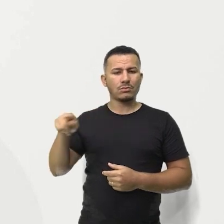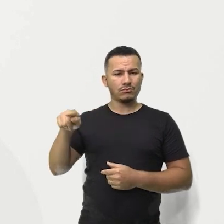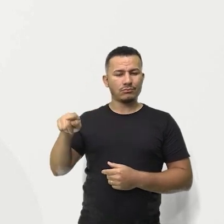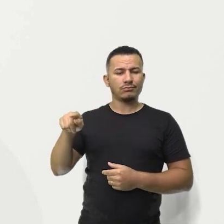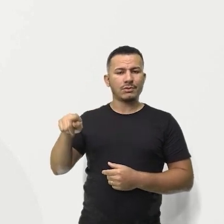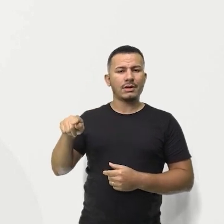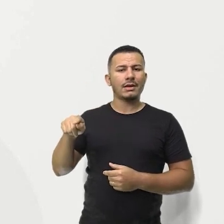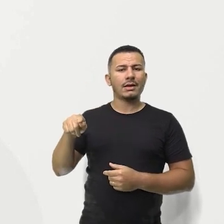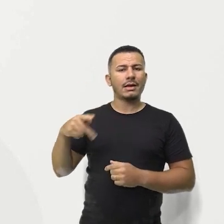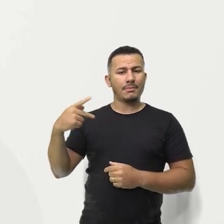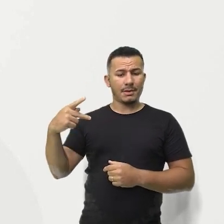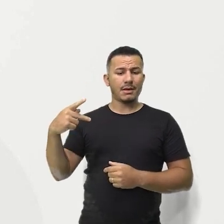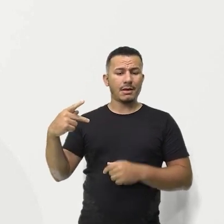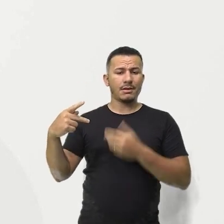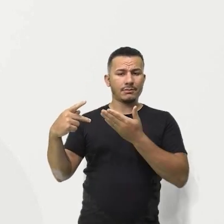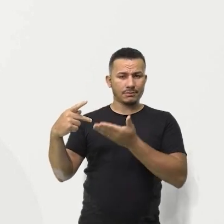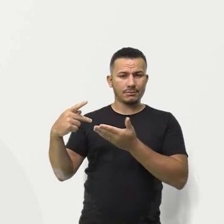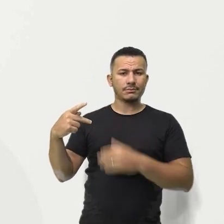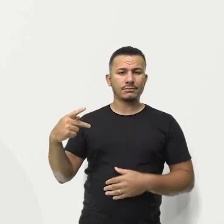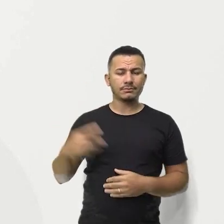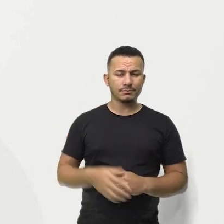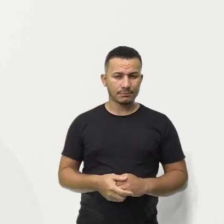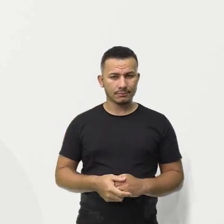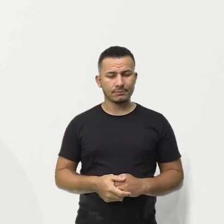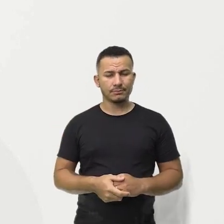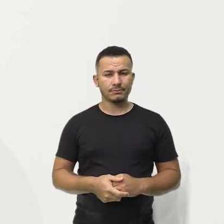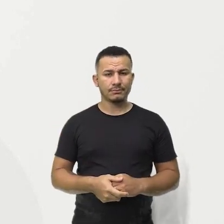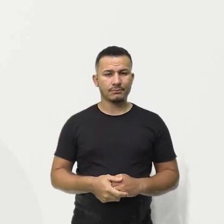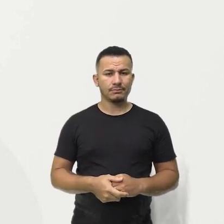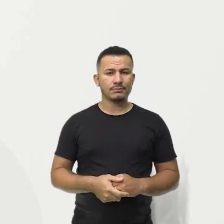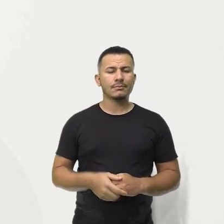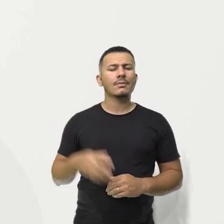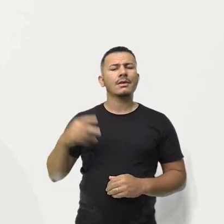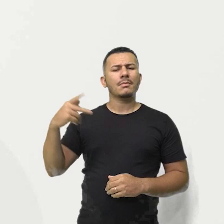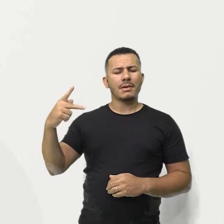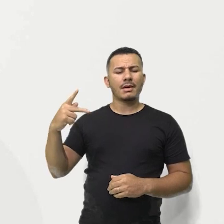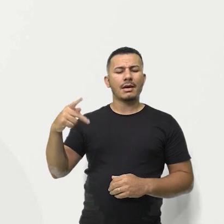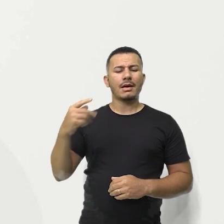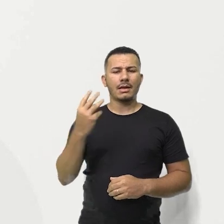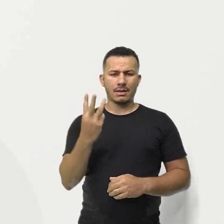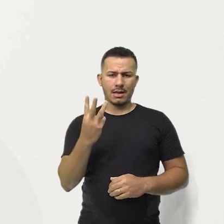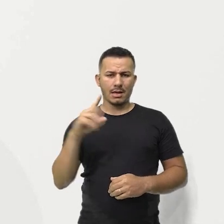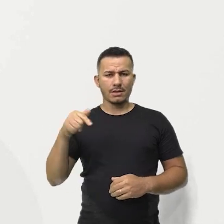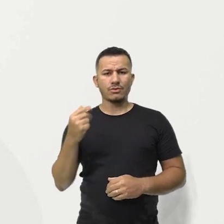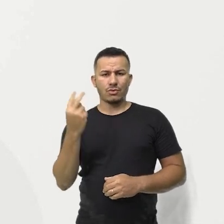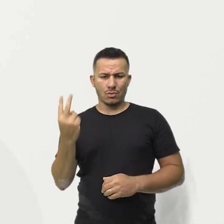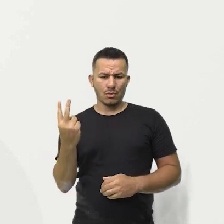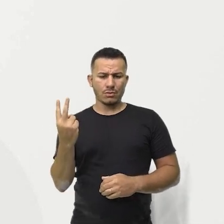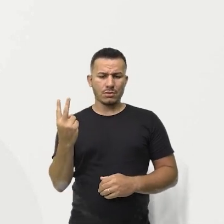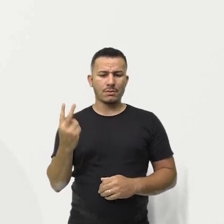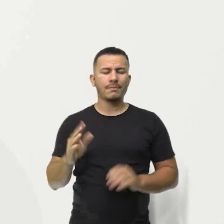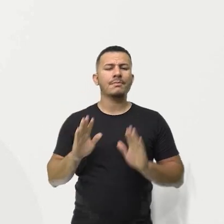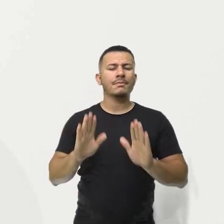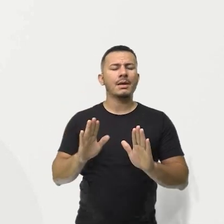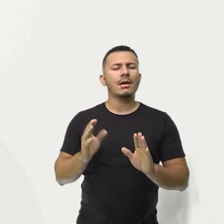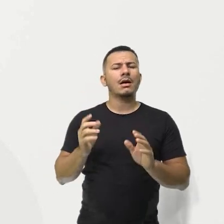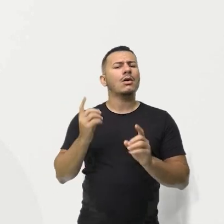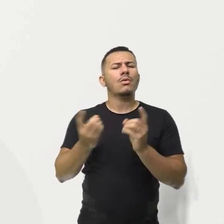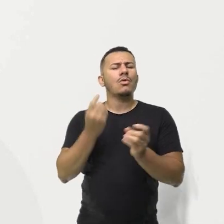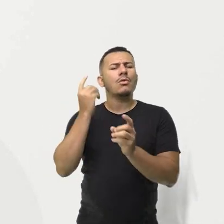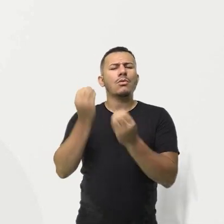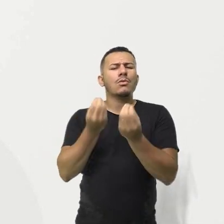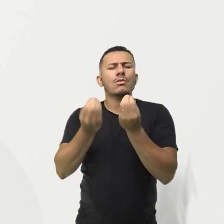ponto. Esse ponto nós chamamos ele de P, tá bom? Ponto P é o ponto 3 e 2. Agora, olha só, fica esperto como é